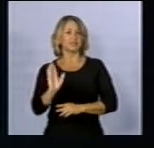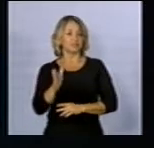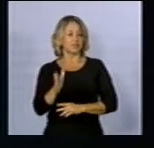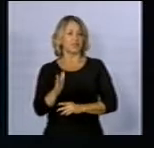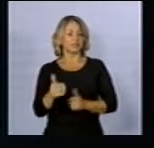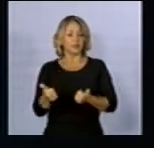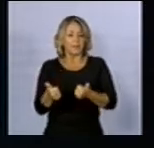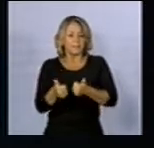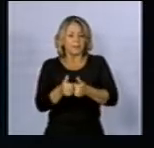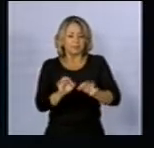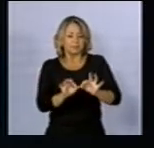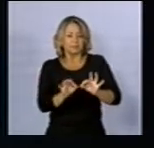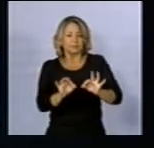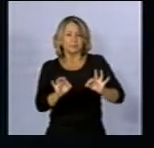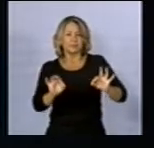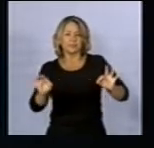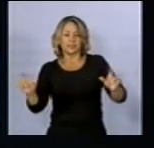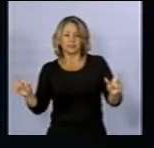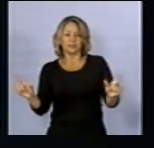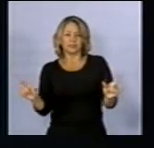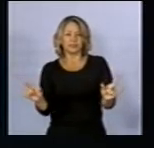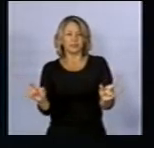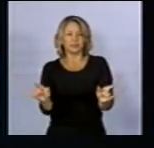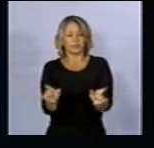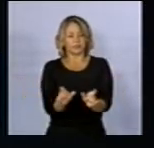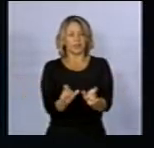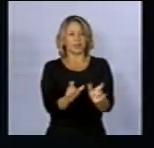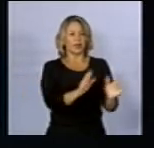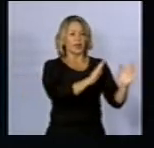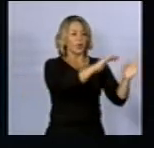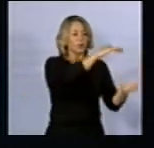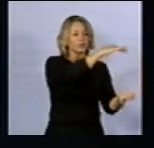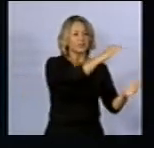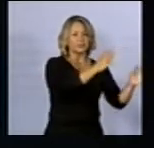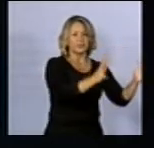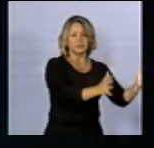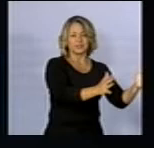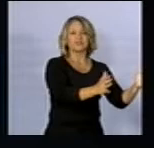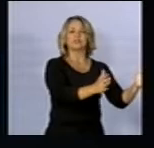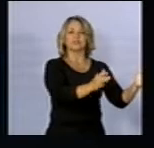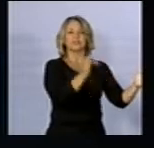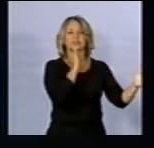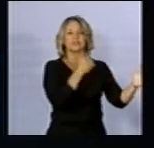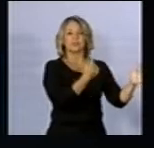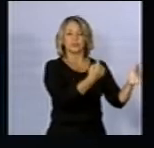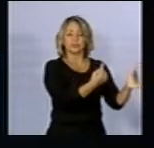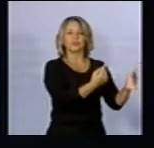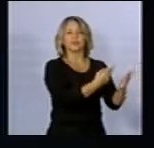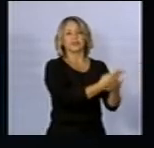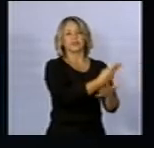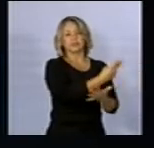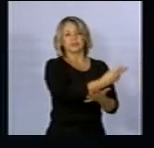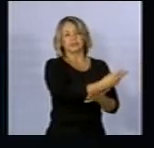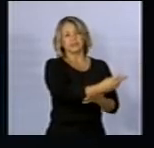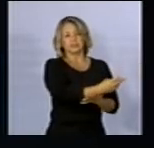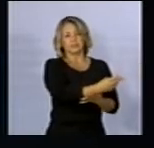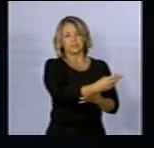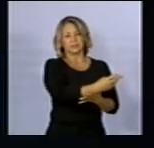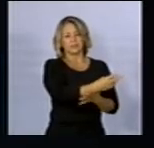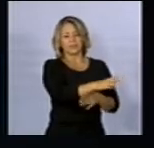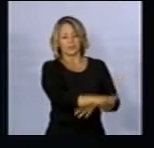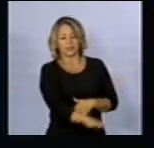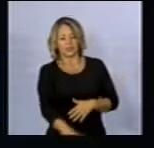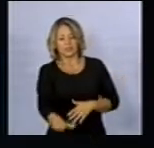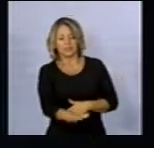uma distância reduzida de transformadores, nenhum caso, um caso em crianças.